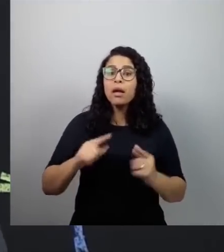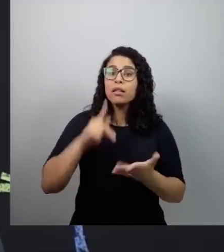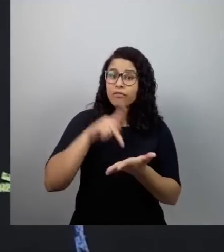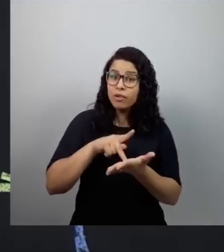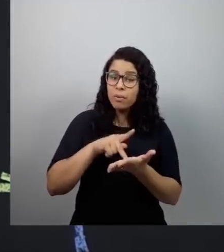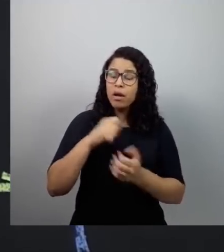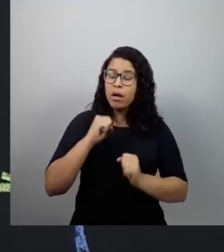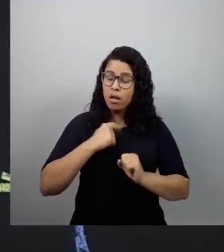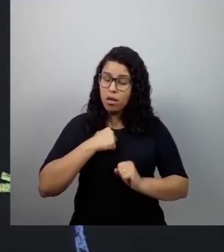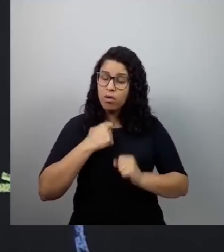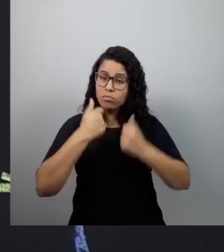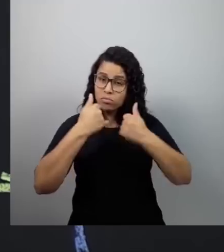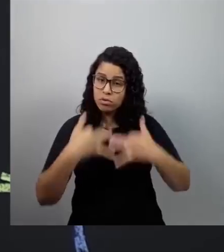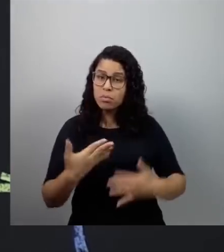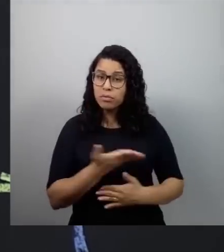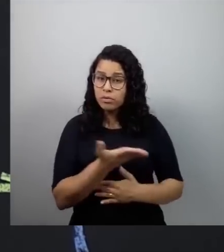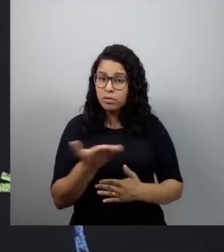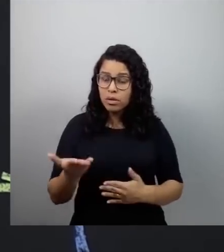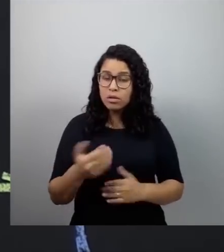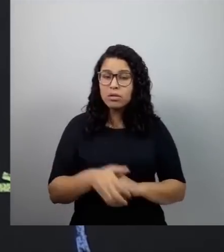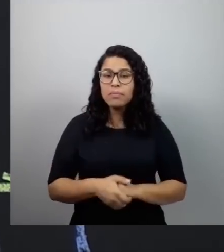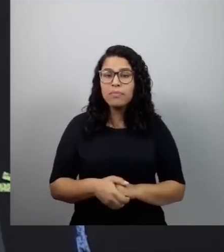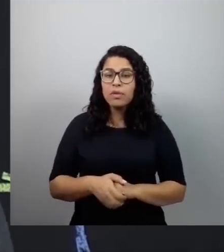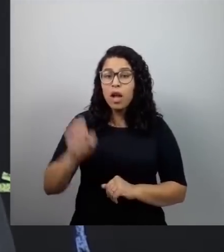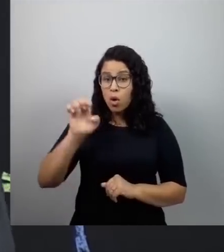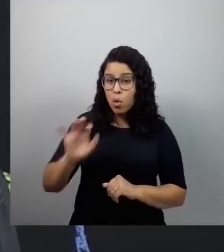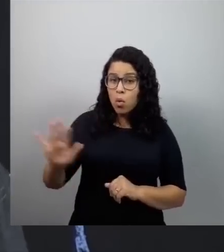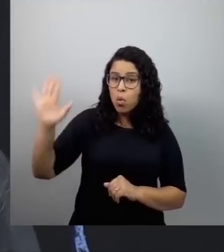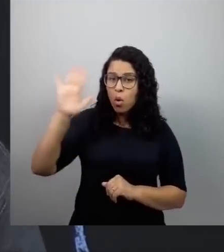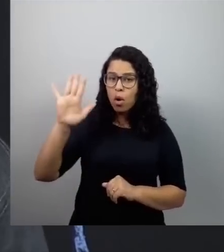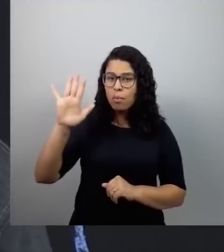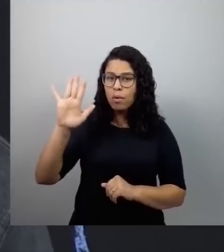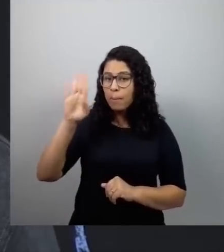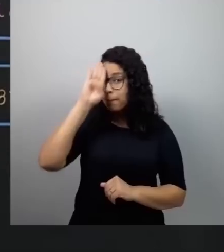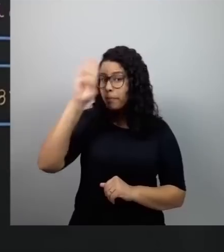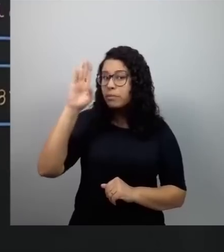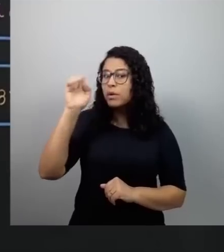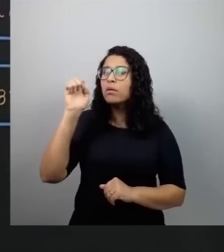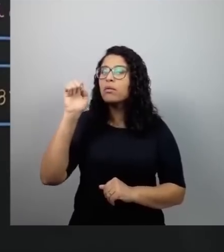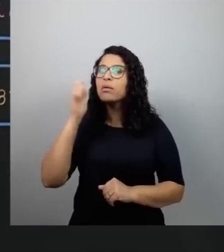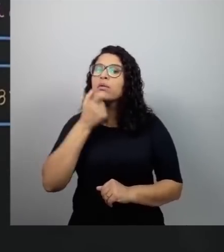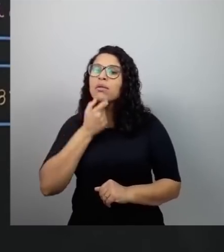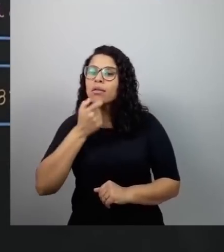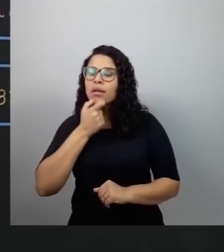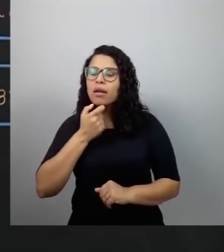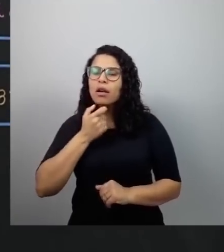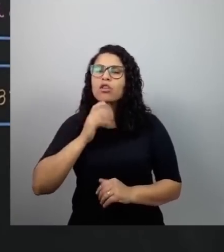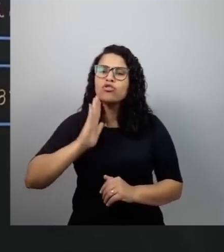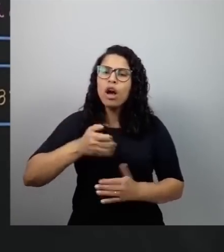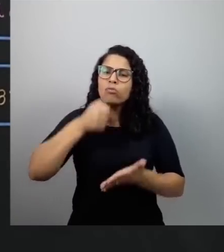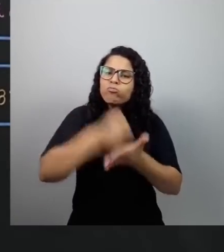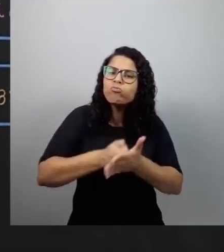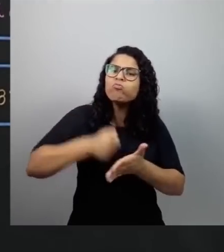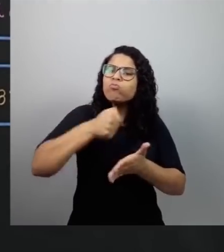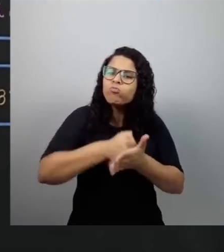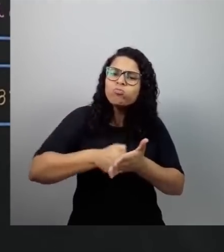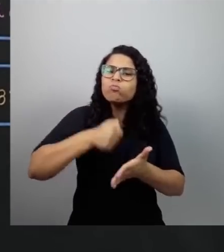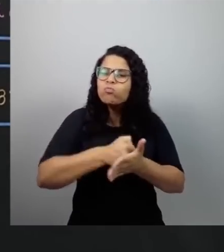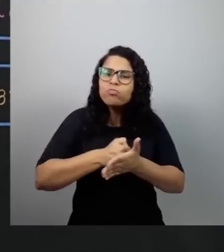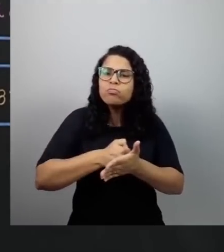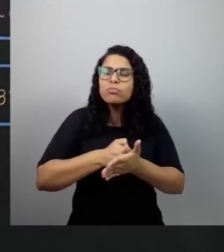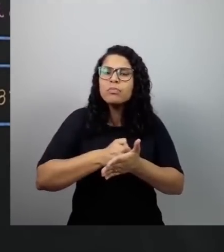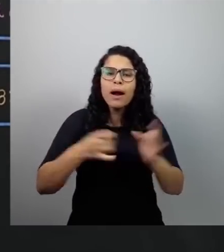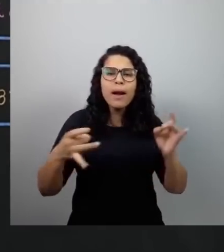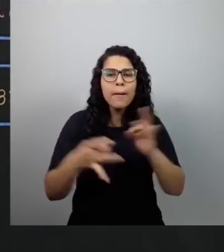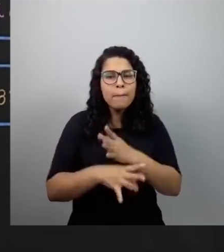principais potências europeias, e aí eu destaco a Inglaterra, já faziam uma pressão para acabar com a escravidão no mundo. Ela